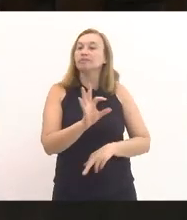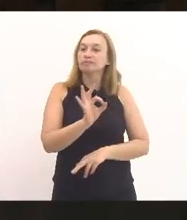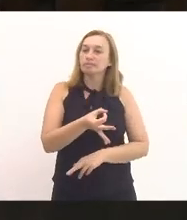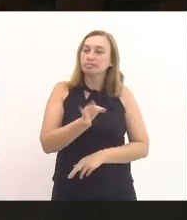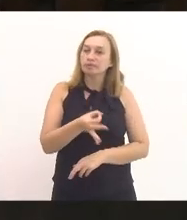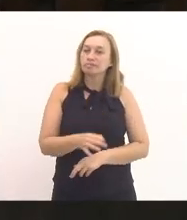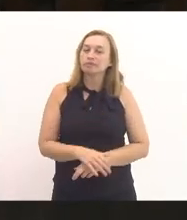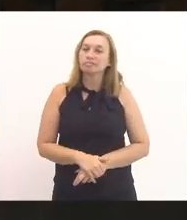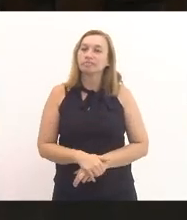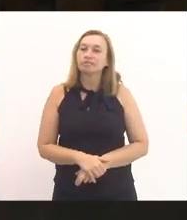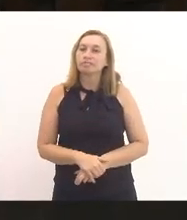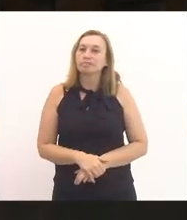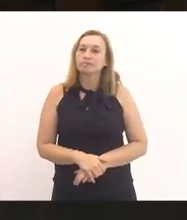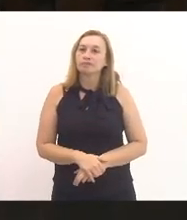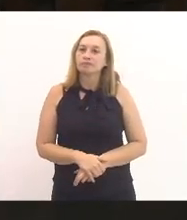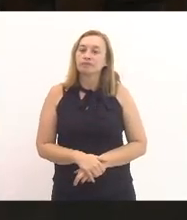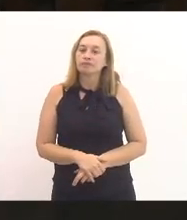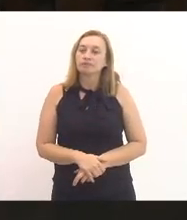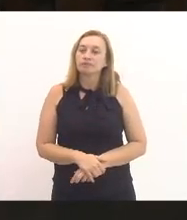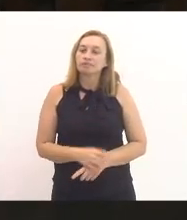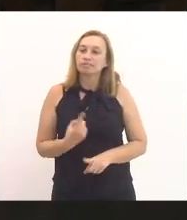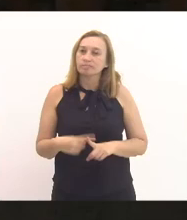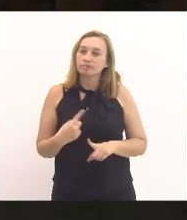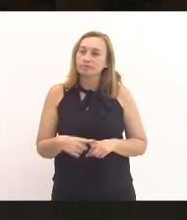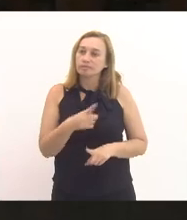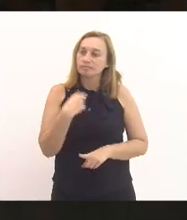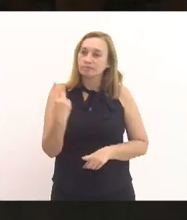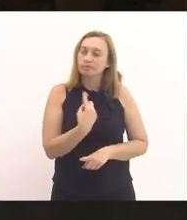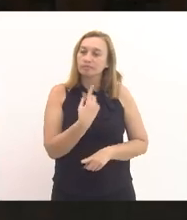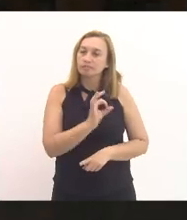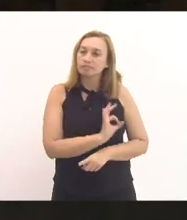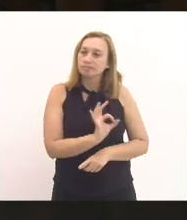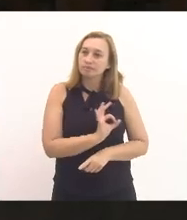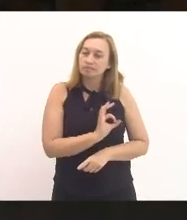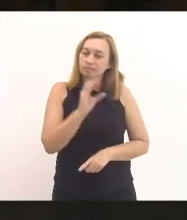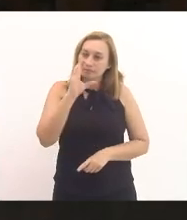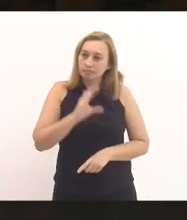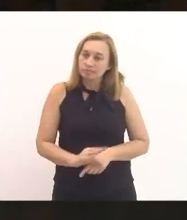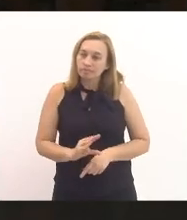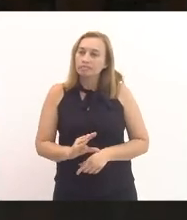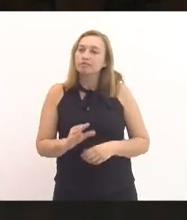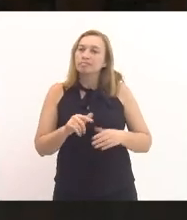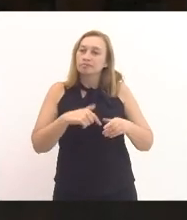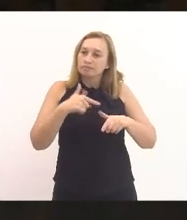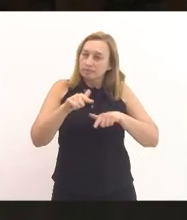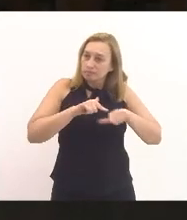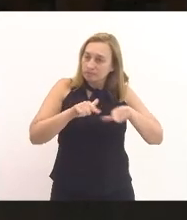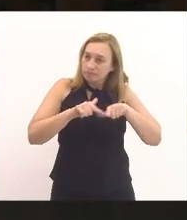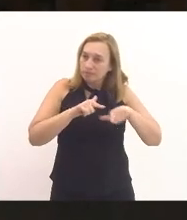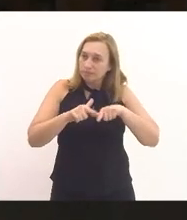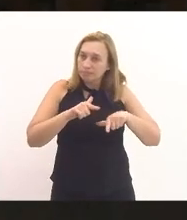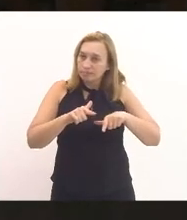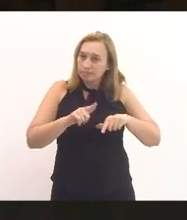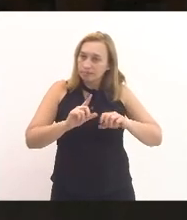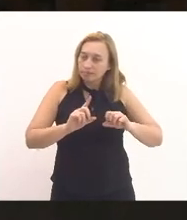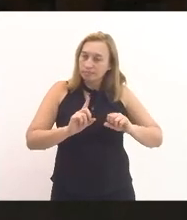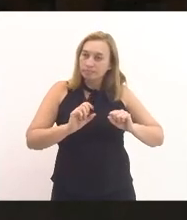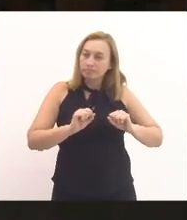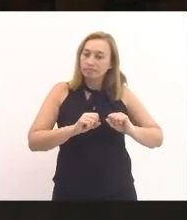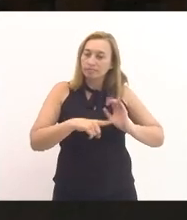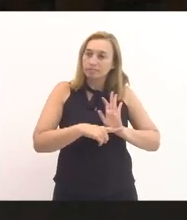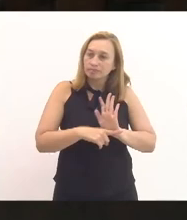valer é porque nós policiais civis temos trabalhado em defesa de quem